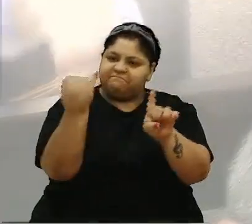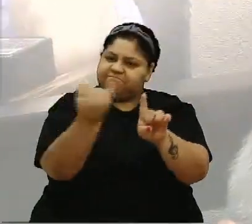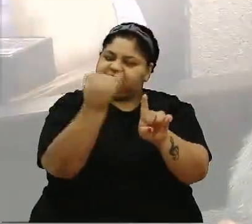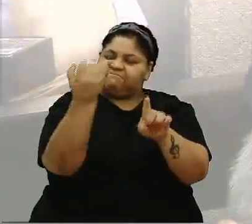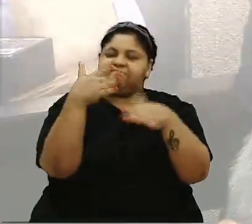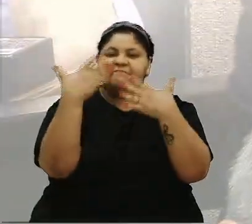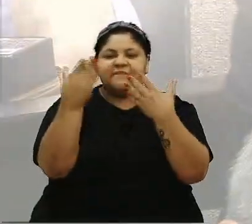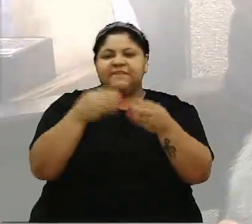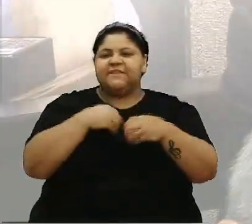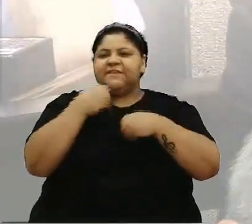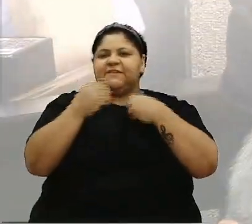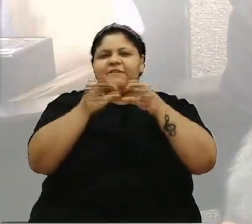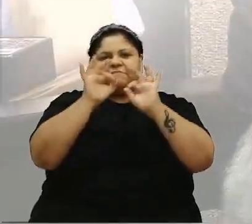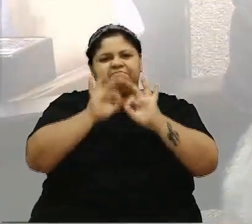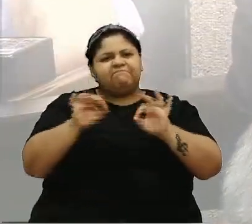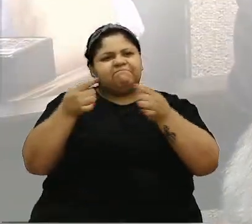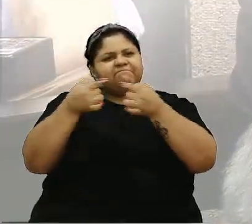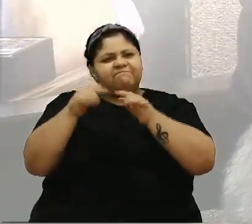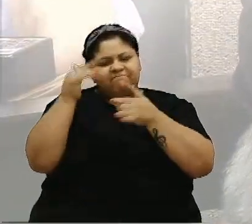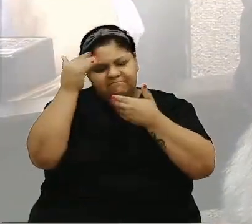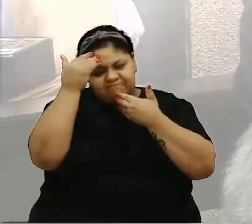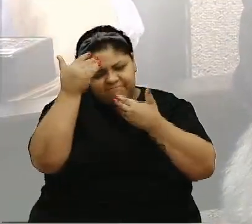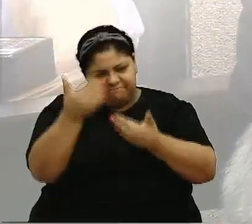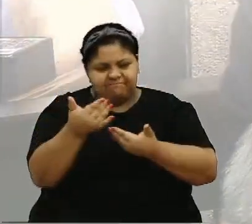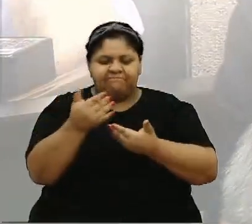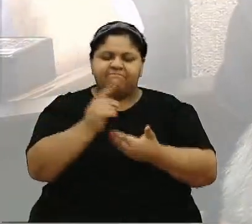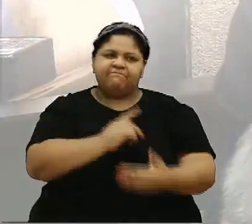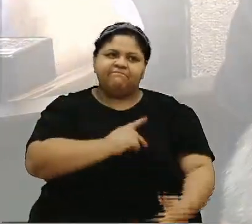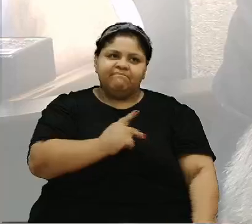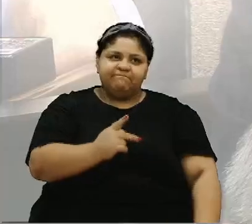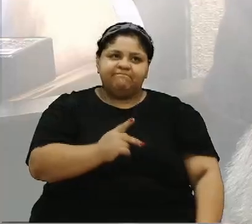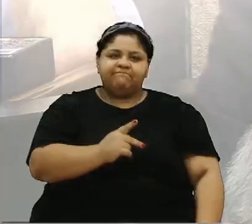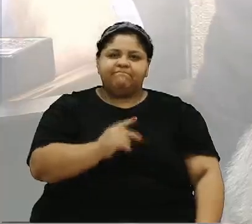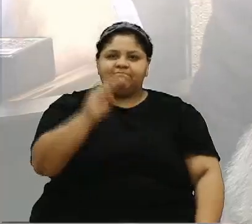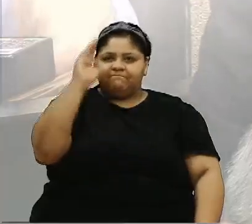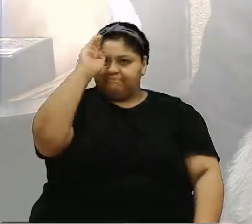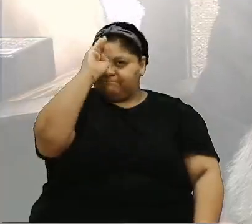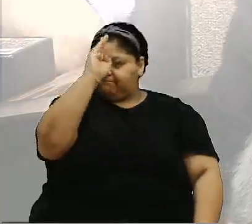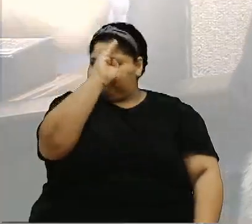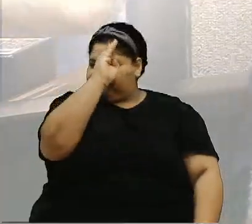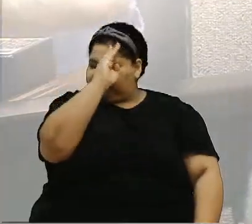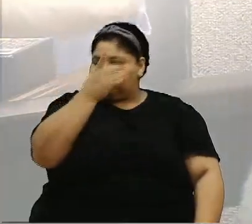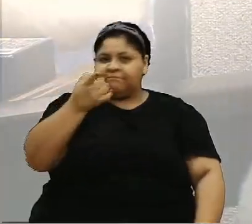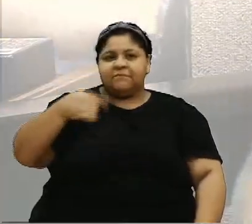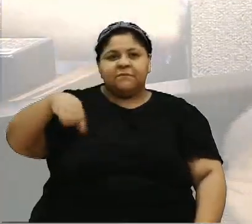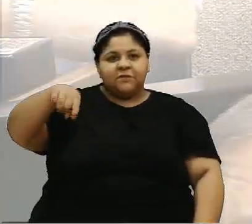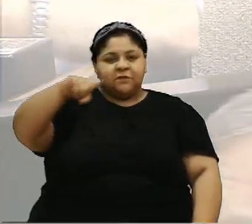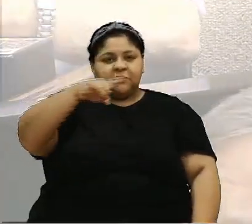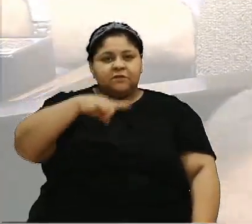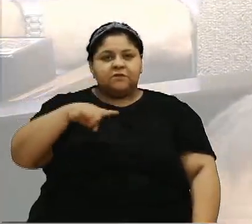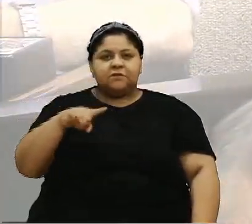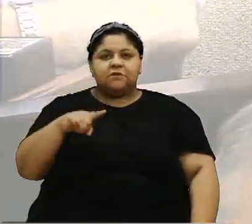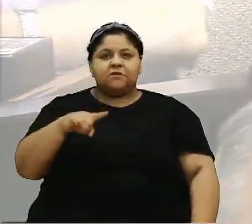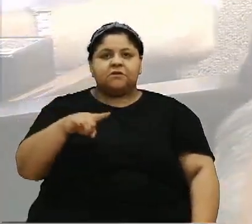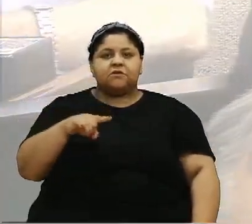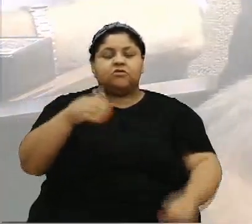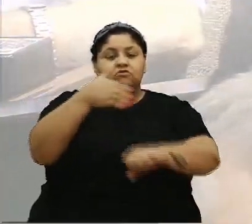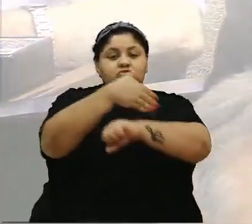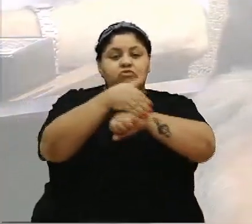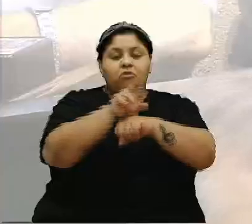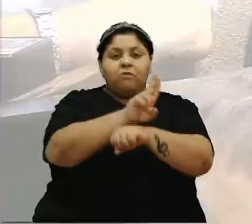gesto singelo, mas com muita gratidão, presidente Bressan, que nós denominamos,